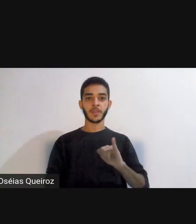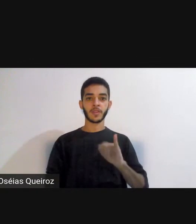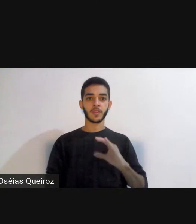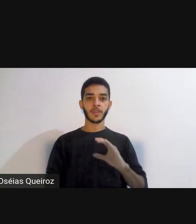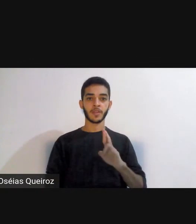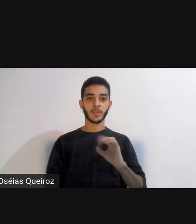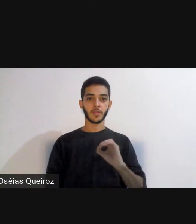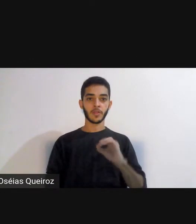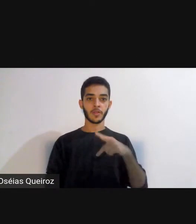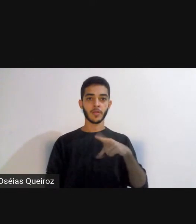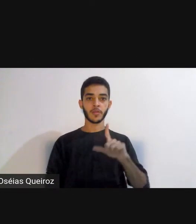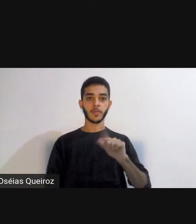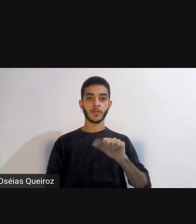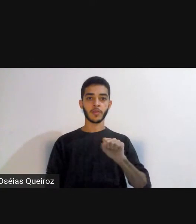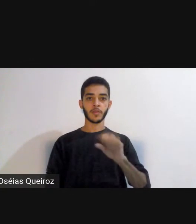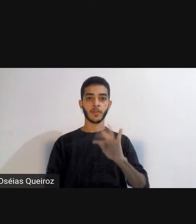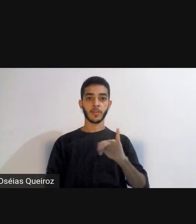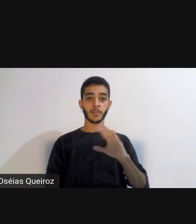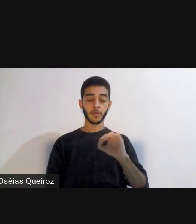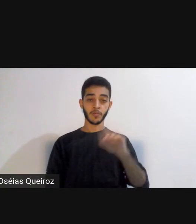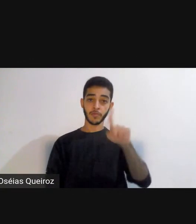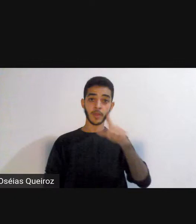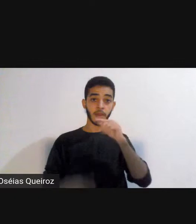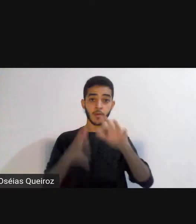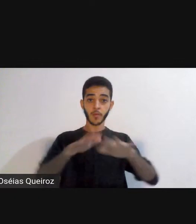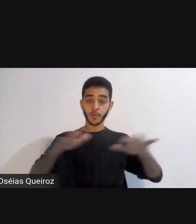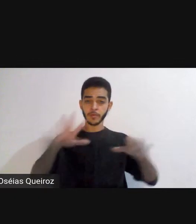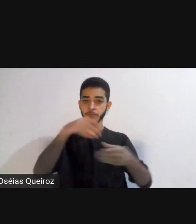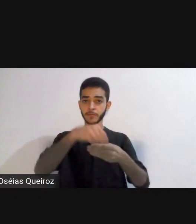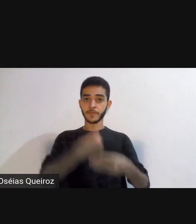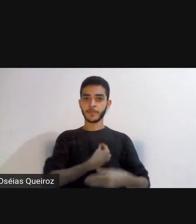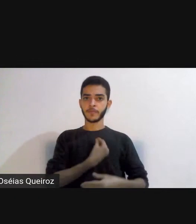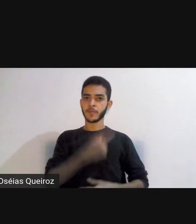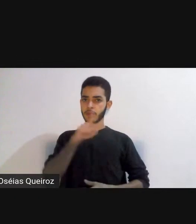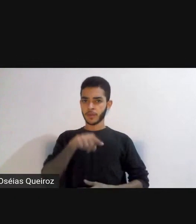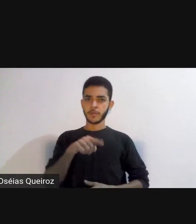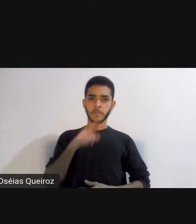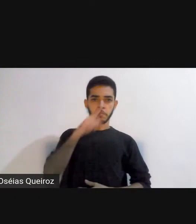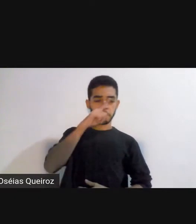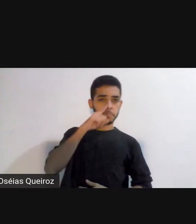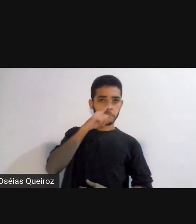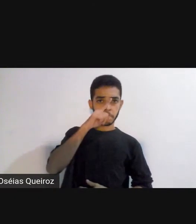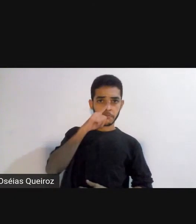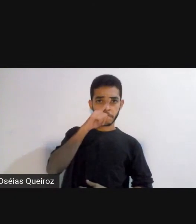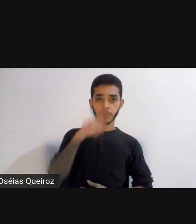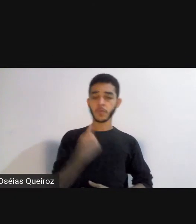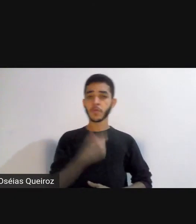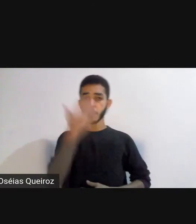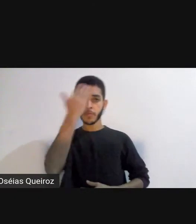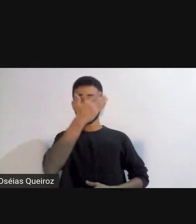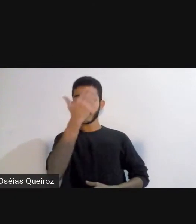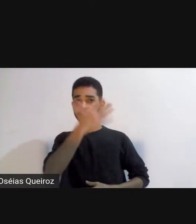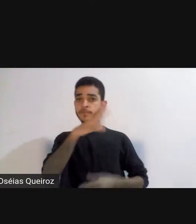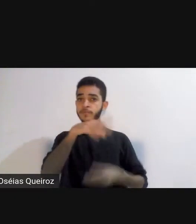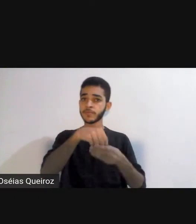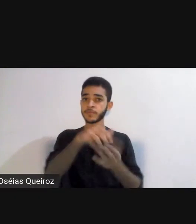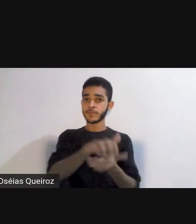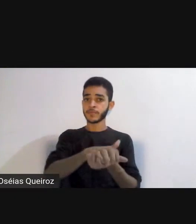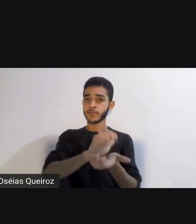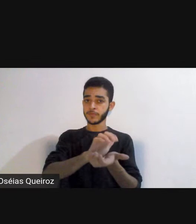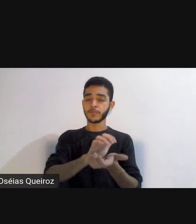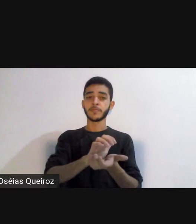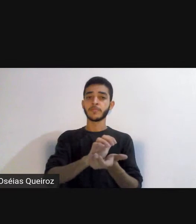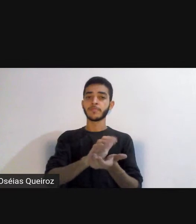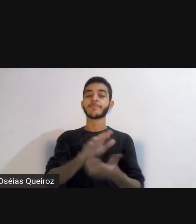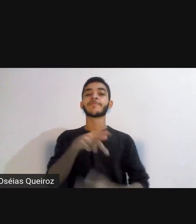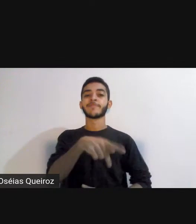estuários maranhenses, uma ameaça invisível para a ostreicultura. Essa palestra será ministrada pelo professor doutor